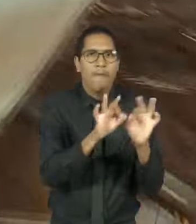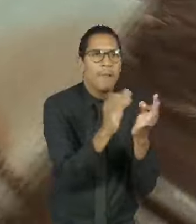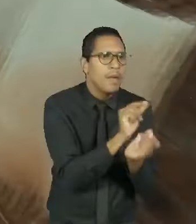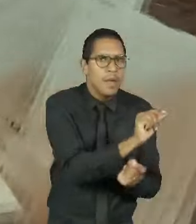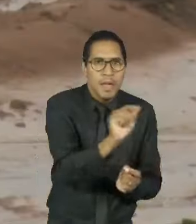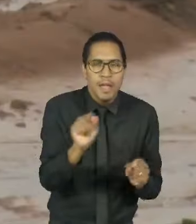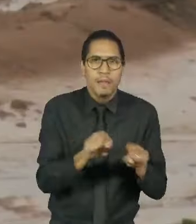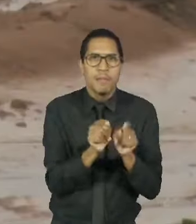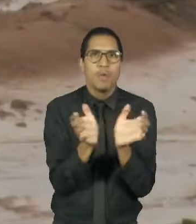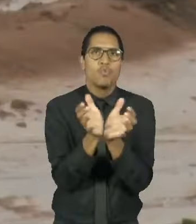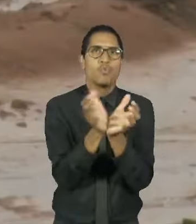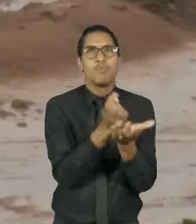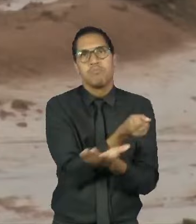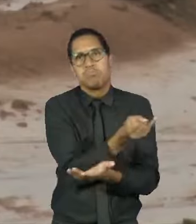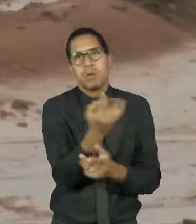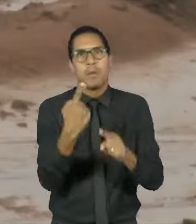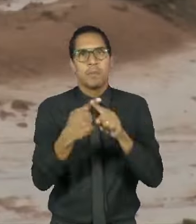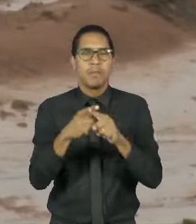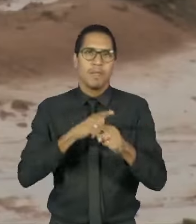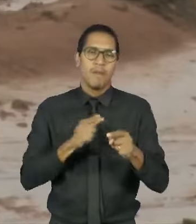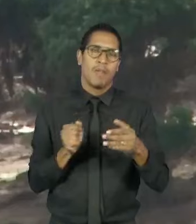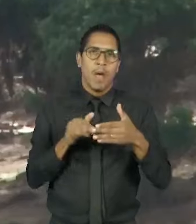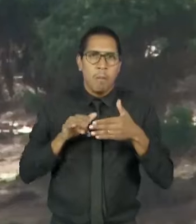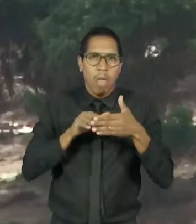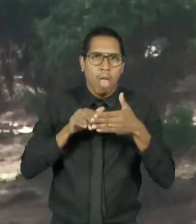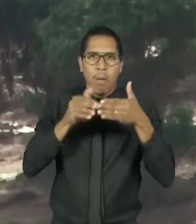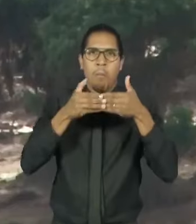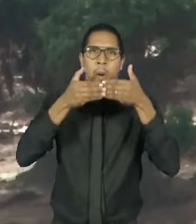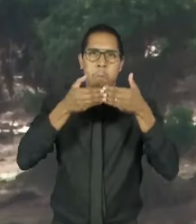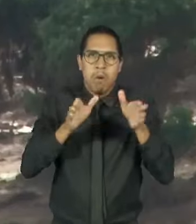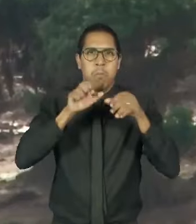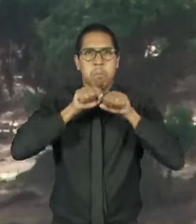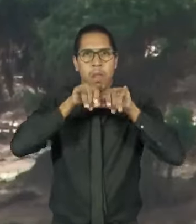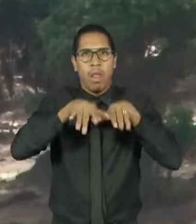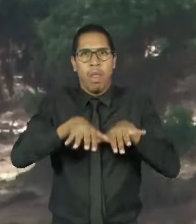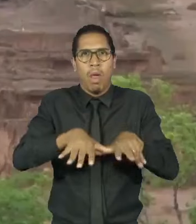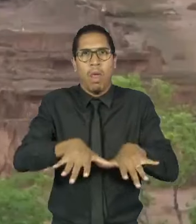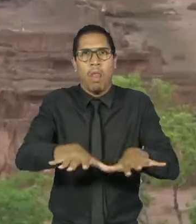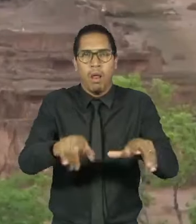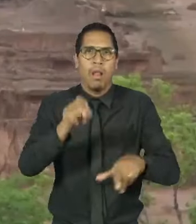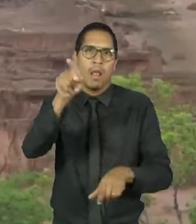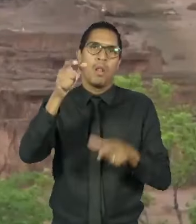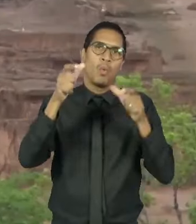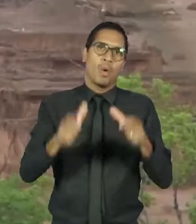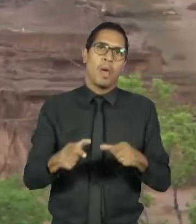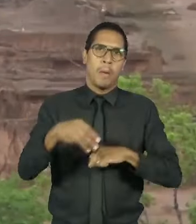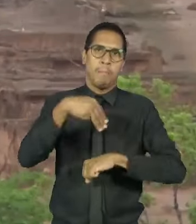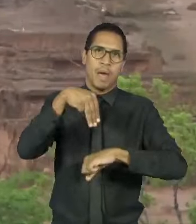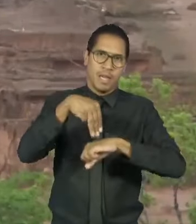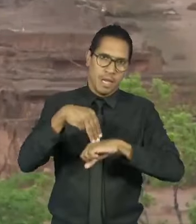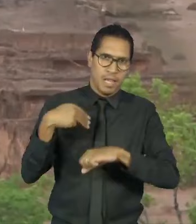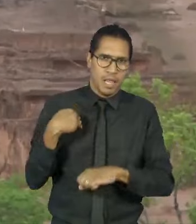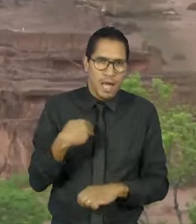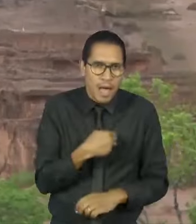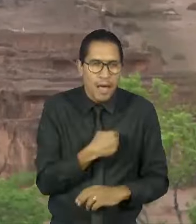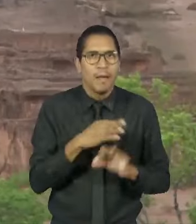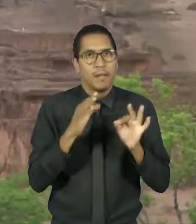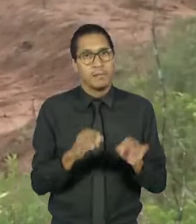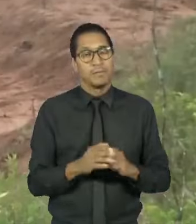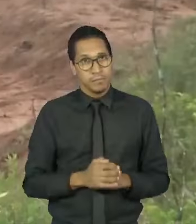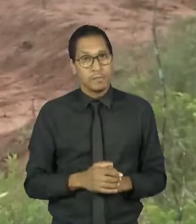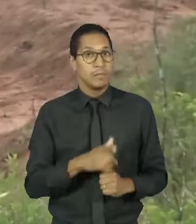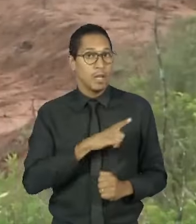morais coletivos causados pelo rompimento da barragem de Fundão em Mariana. O valor deve ser corrigido desde a data